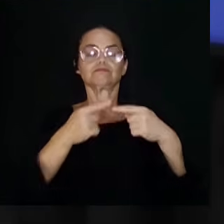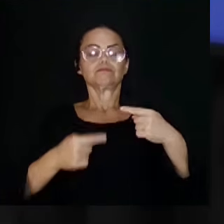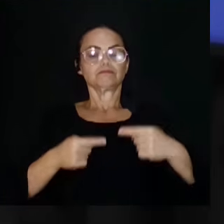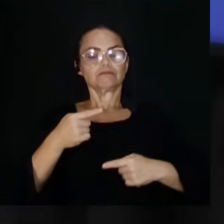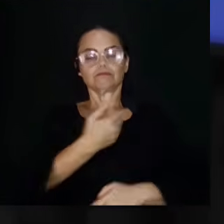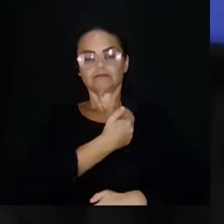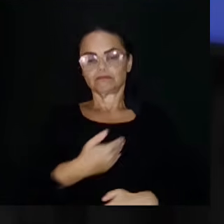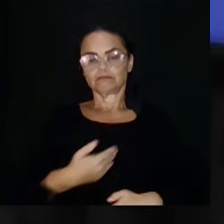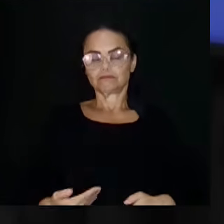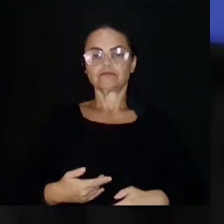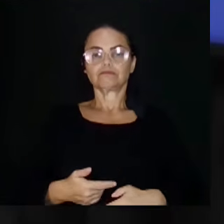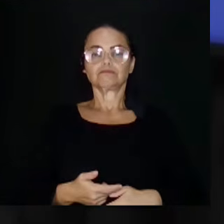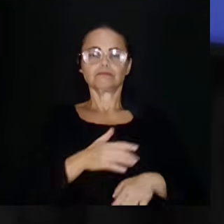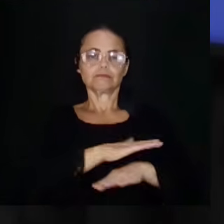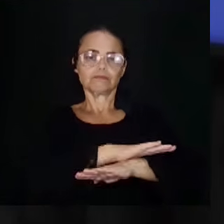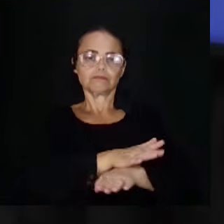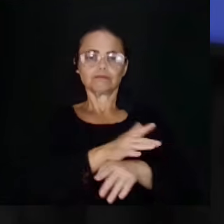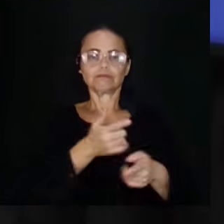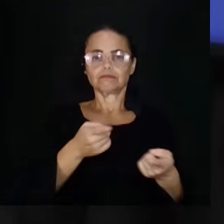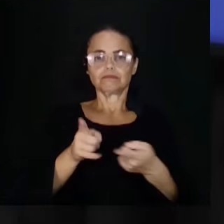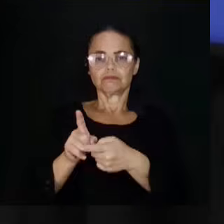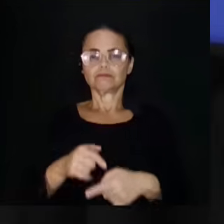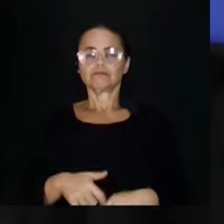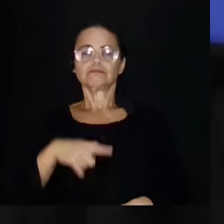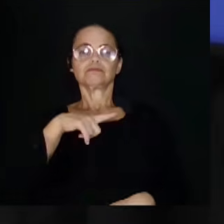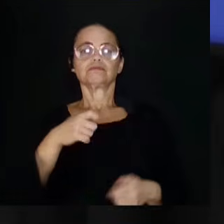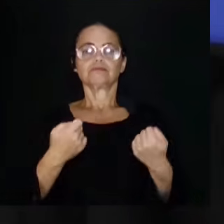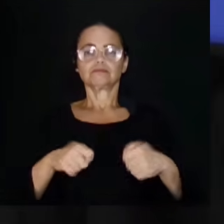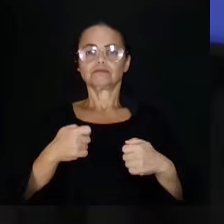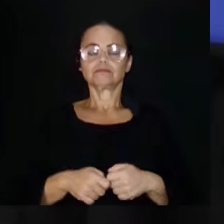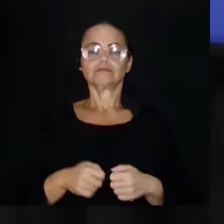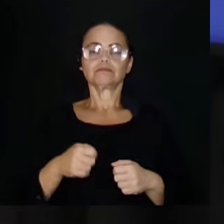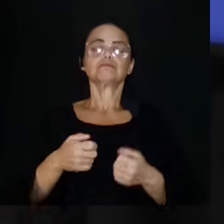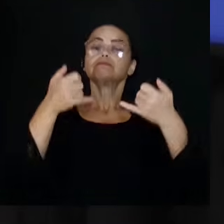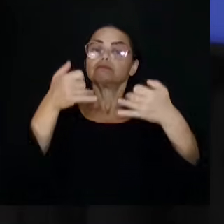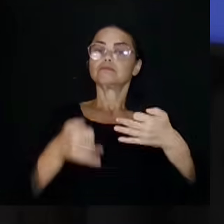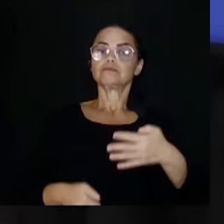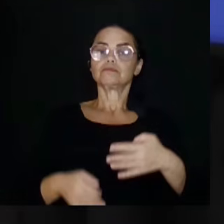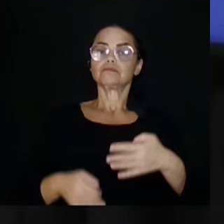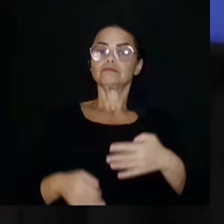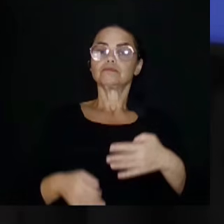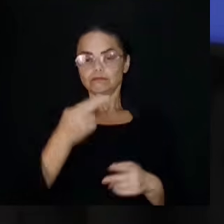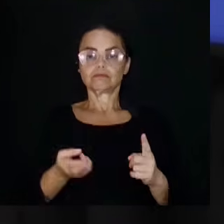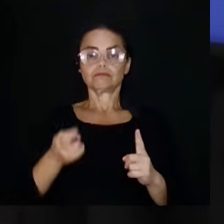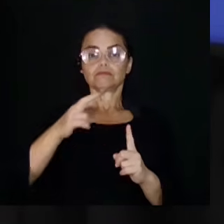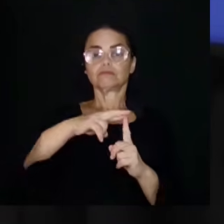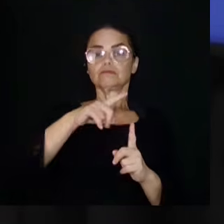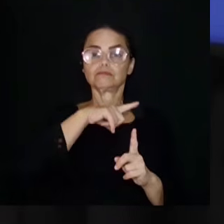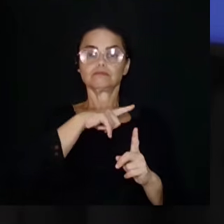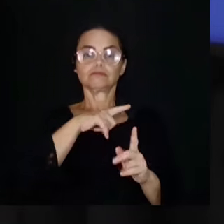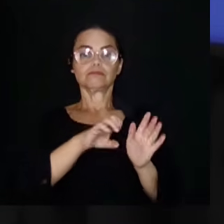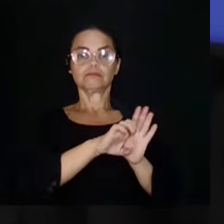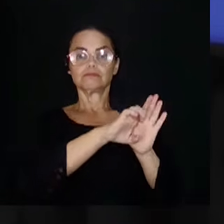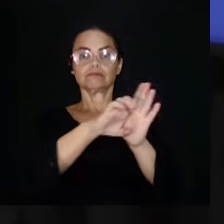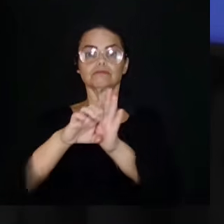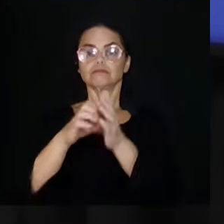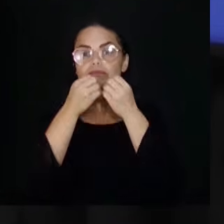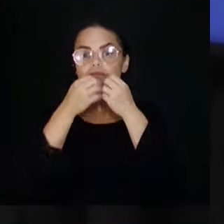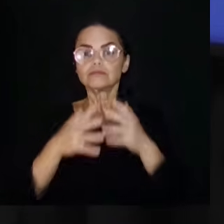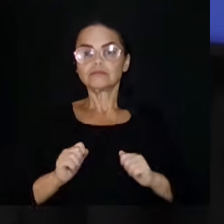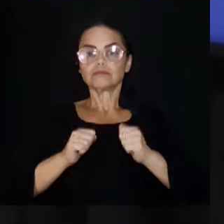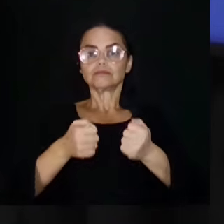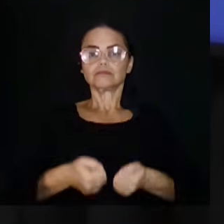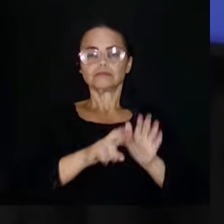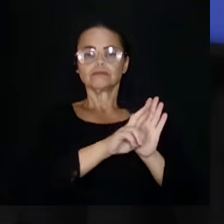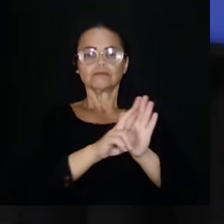antirracistas também exige contar histórias, produzir referências e fortalecer a representatividade que inspira